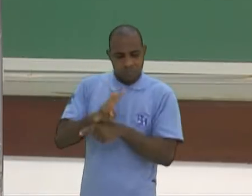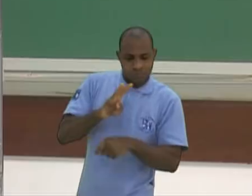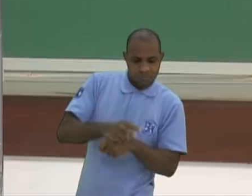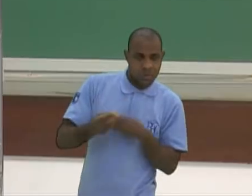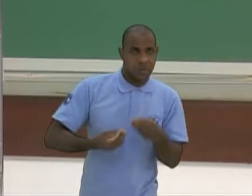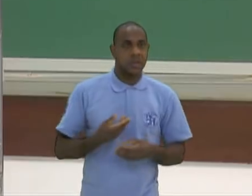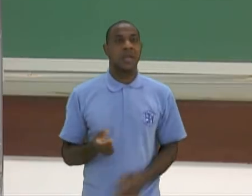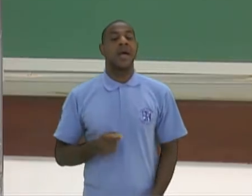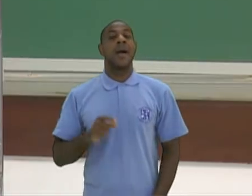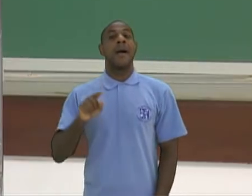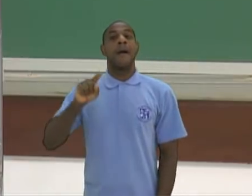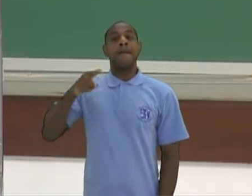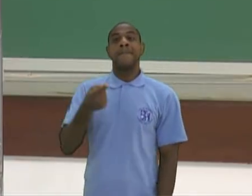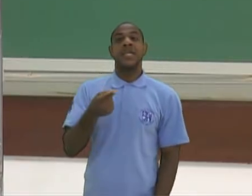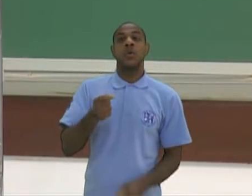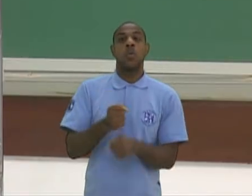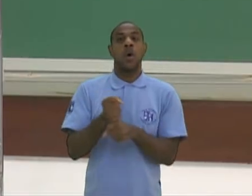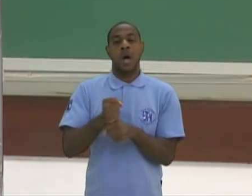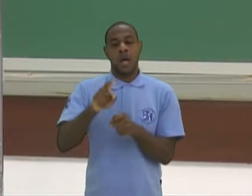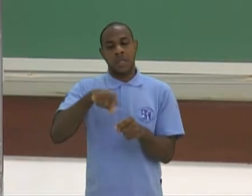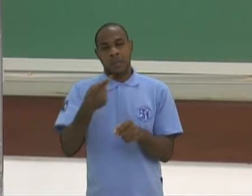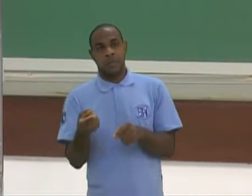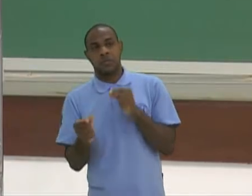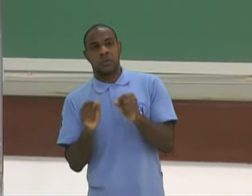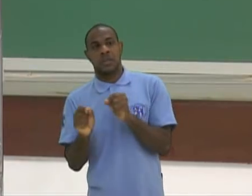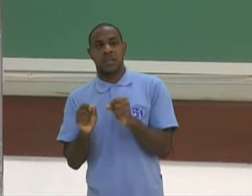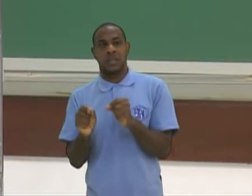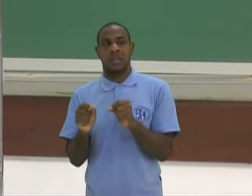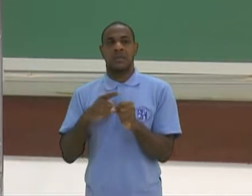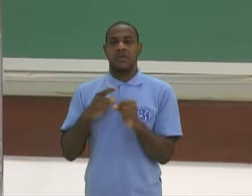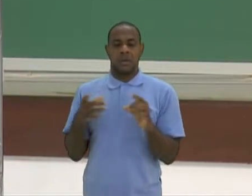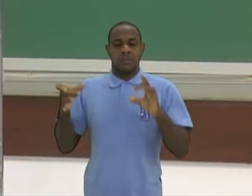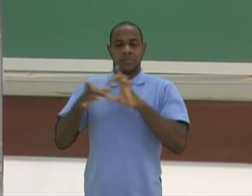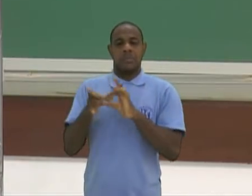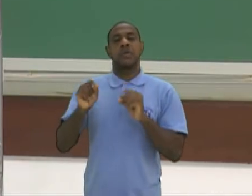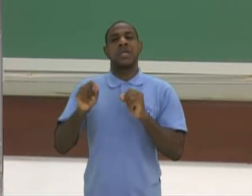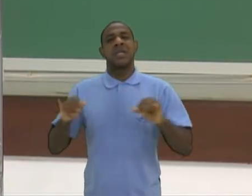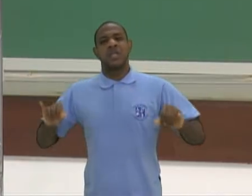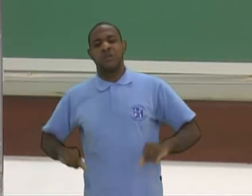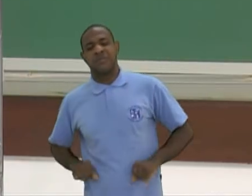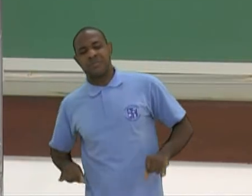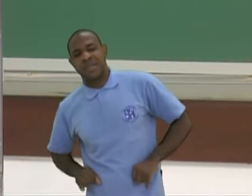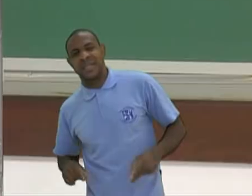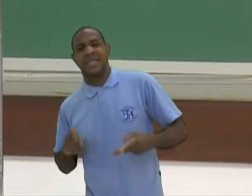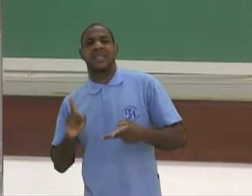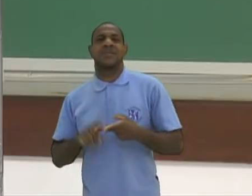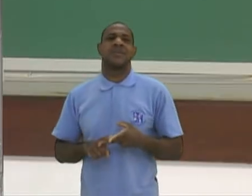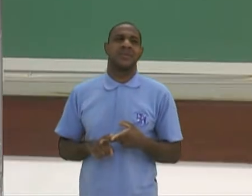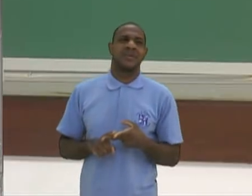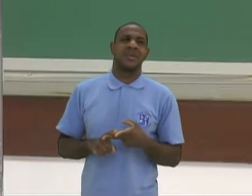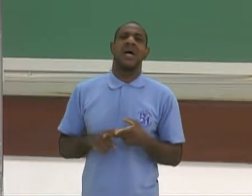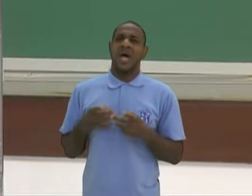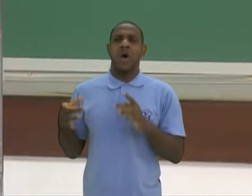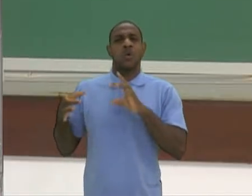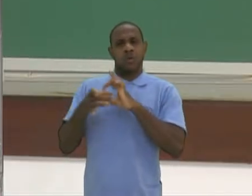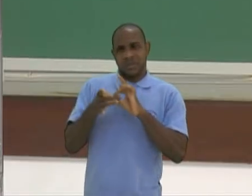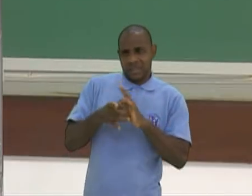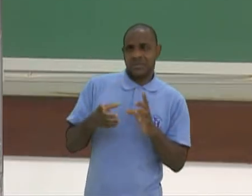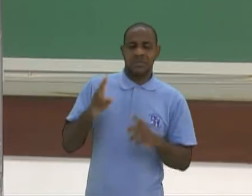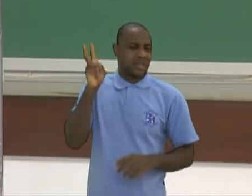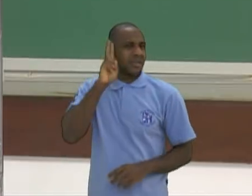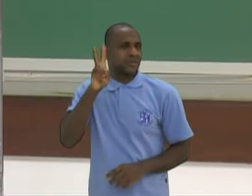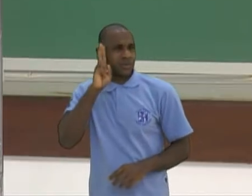somente há 1000 anos atrás, que passa a ter uma conotação mais ligada a sofrimento, contexto da época medieval,